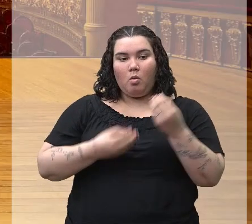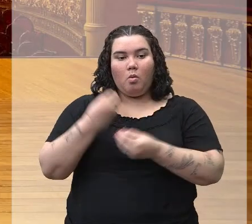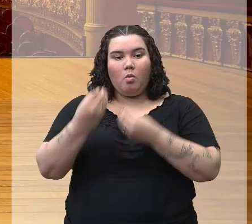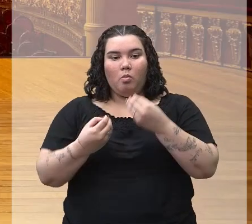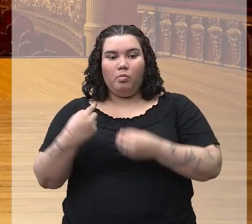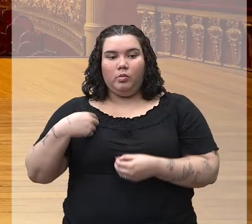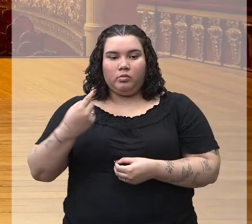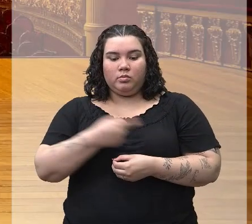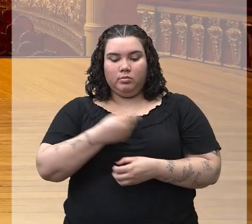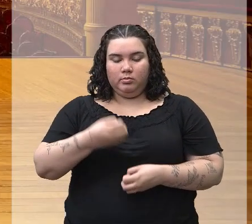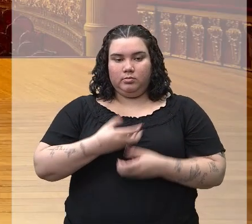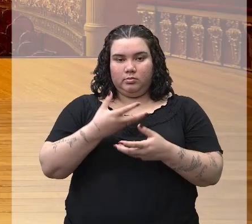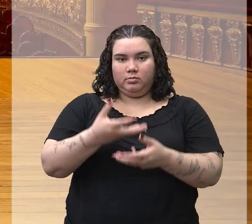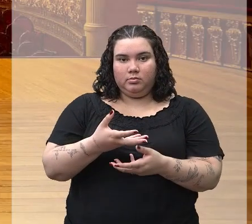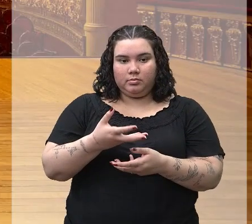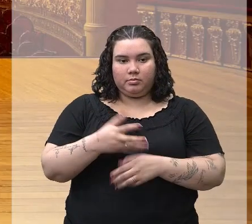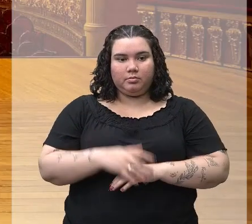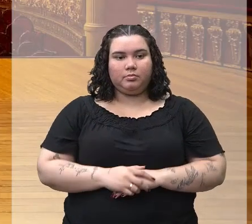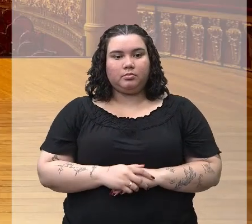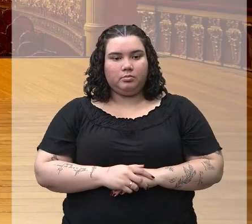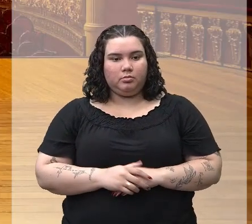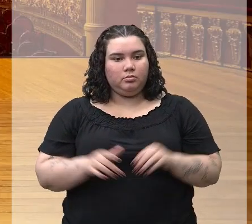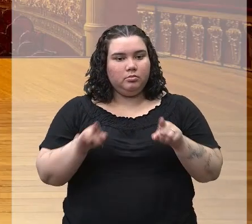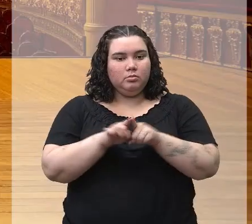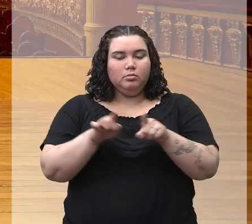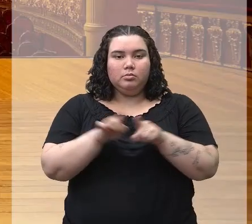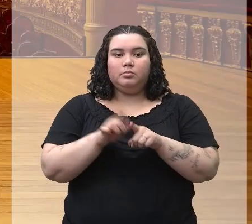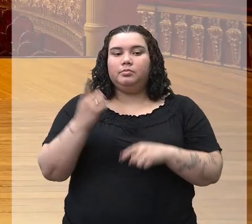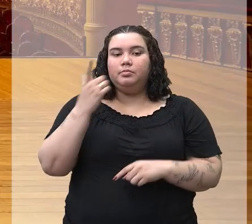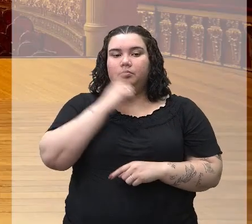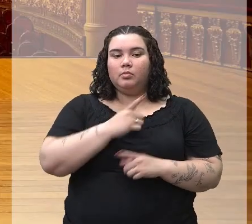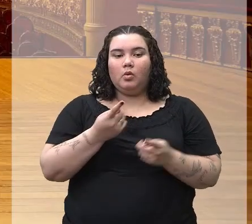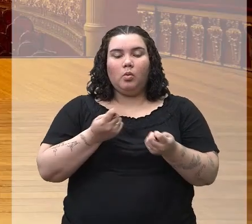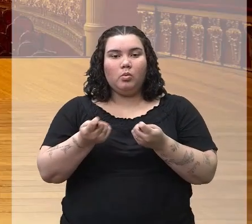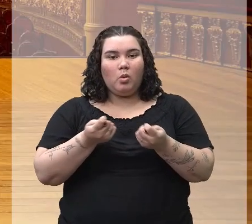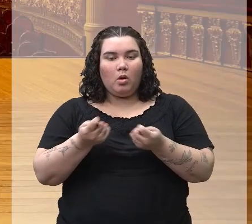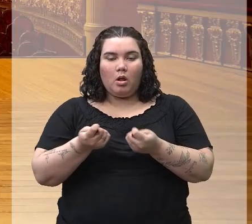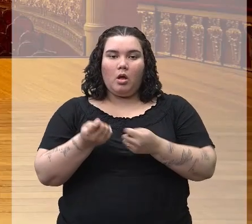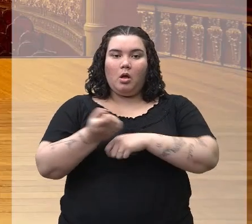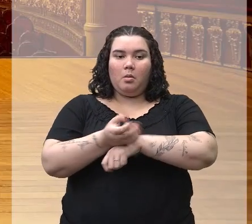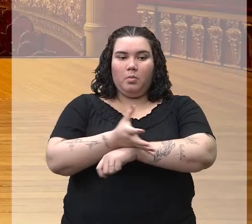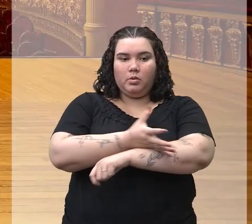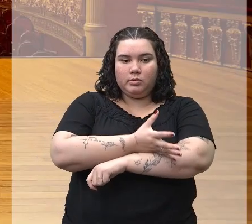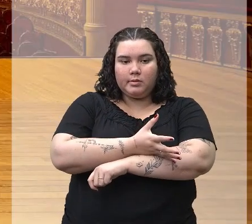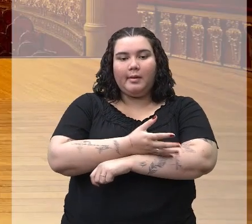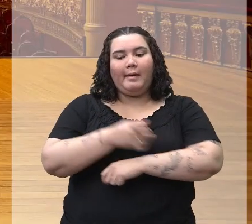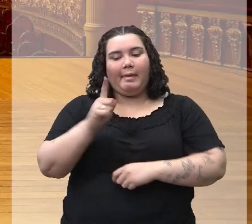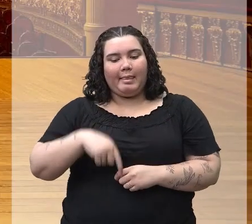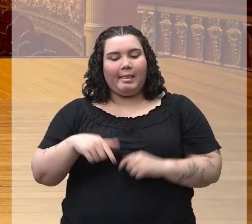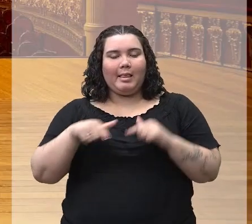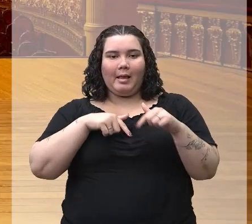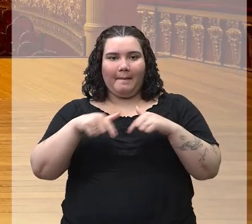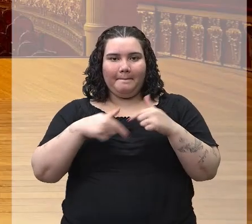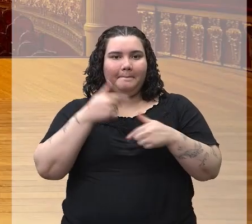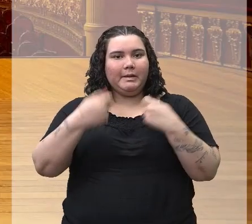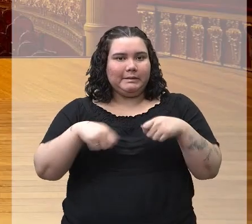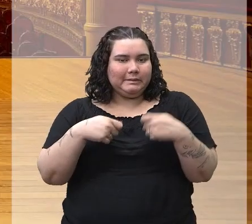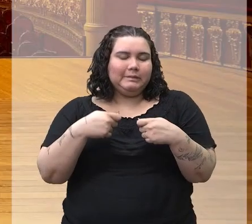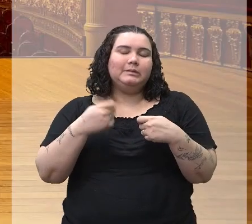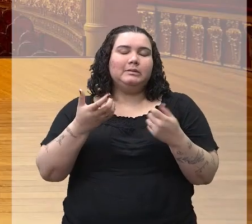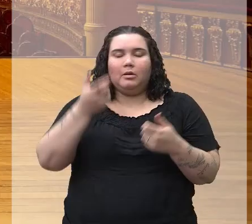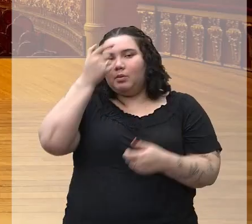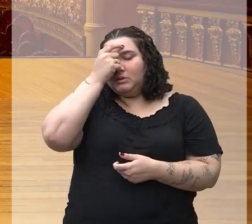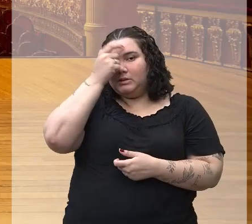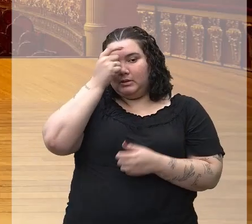nos expressamos. E conseguir controlar as emoções é parte do trabalho de consciência